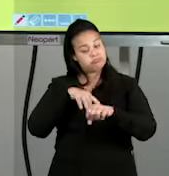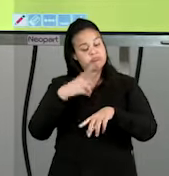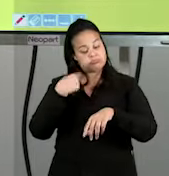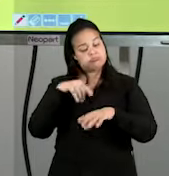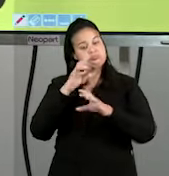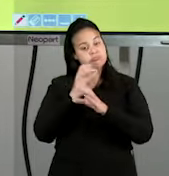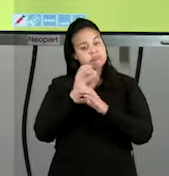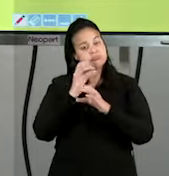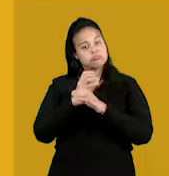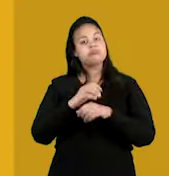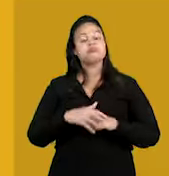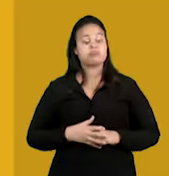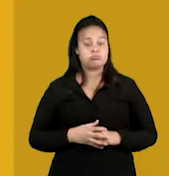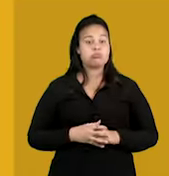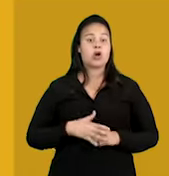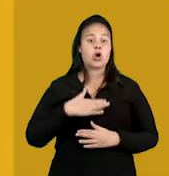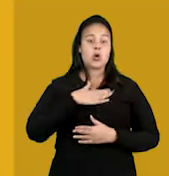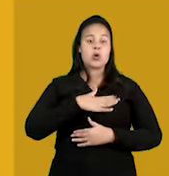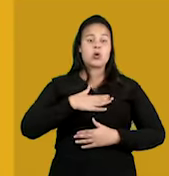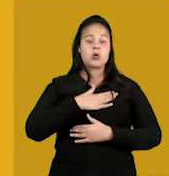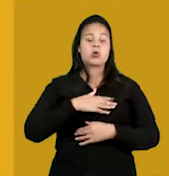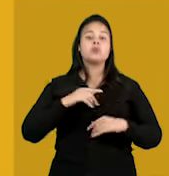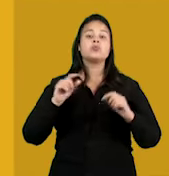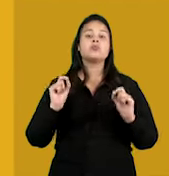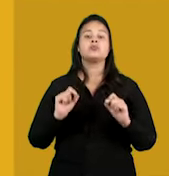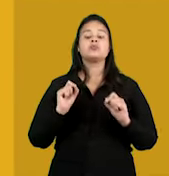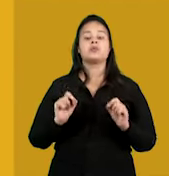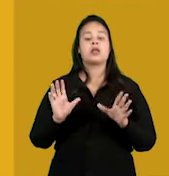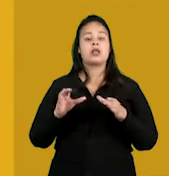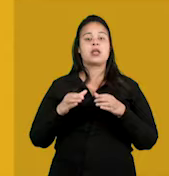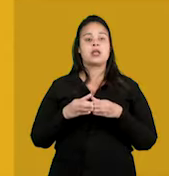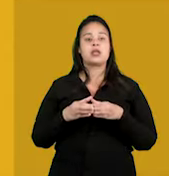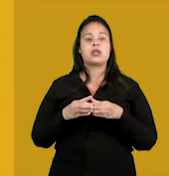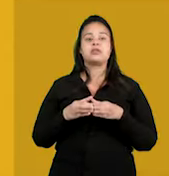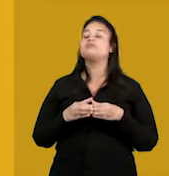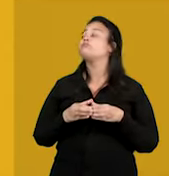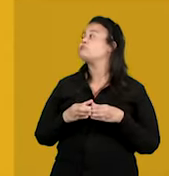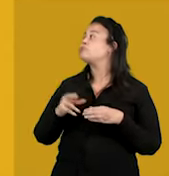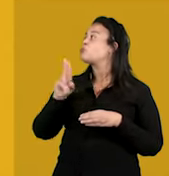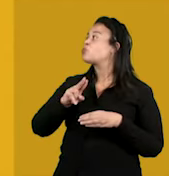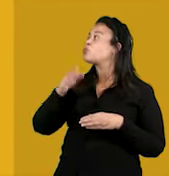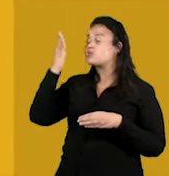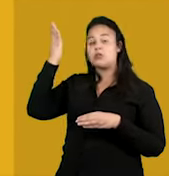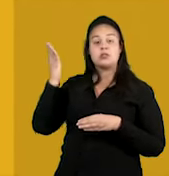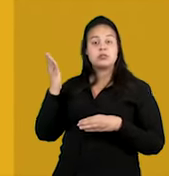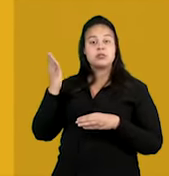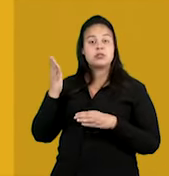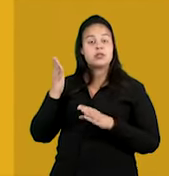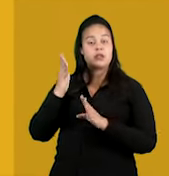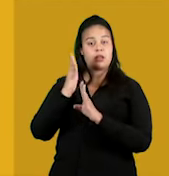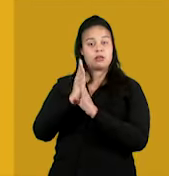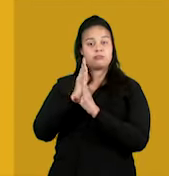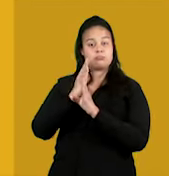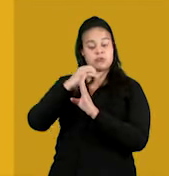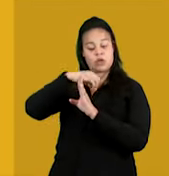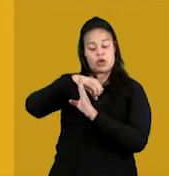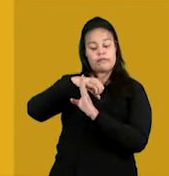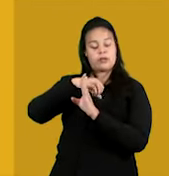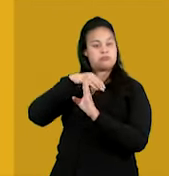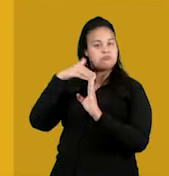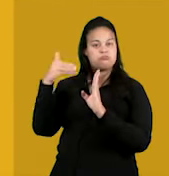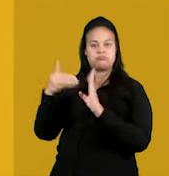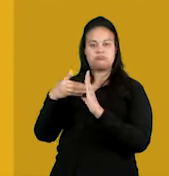muitos engenheiros gostam de usar o arredondamento aqui, porque depois do 9 é